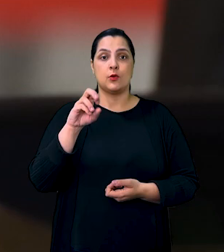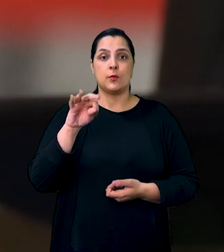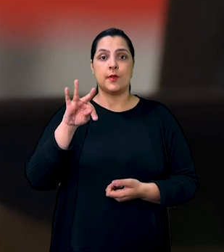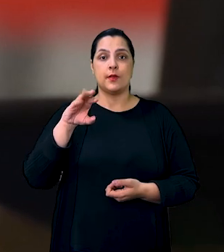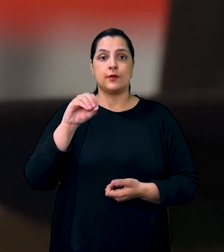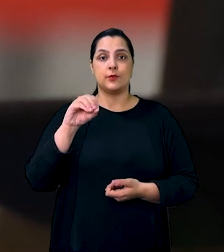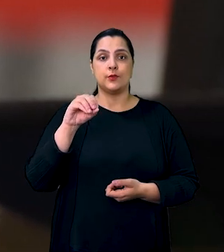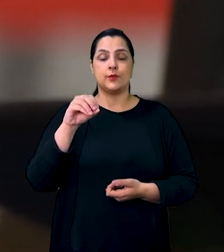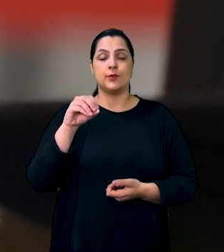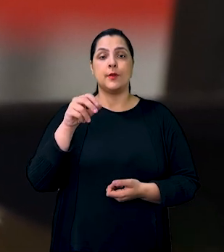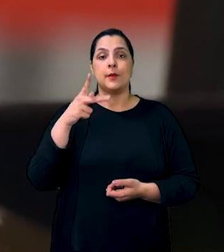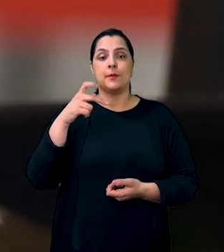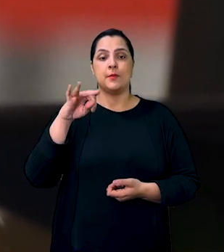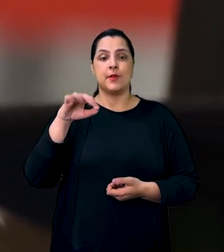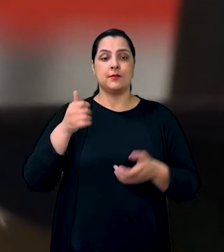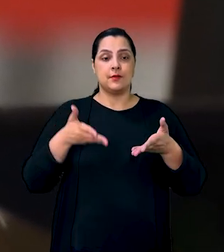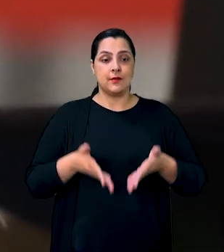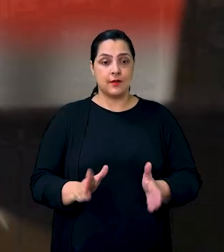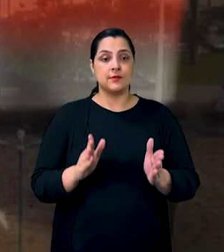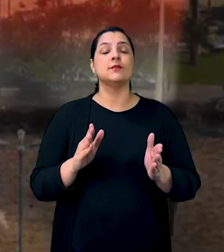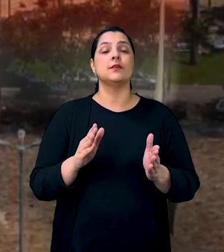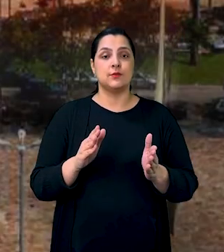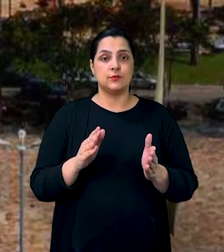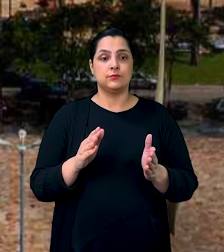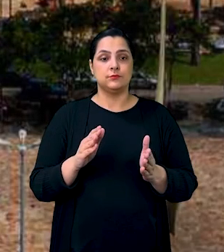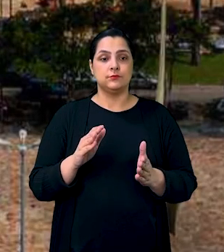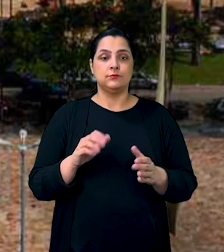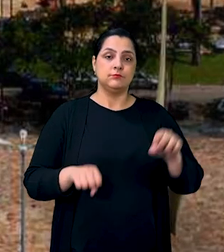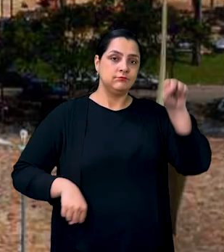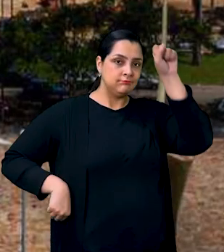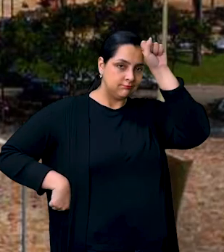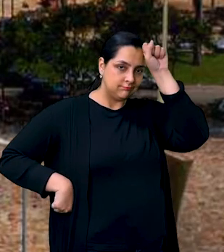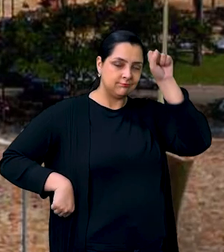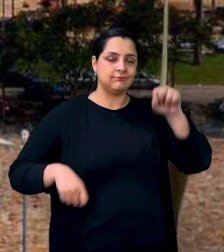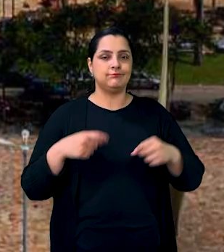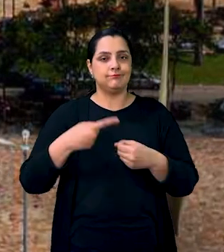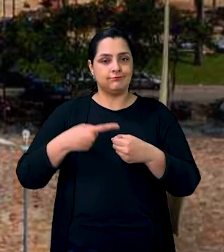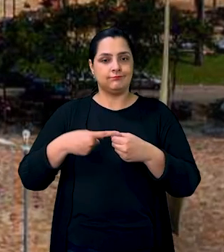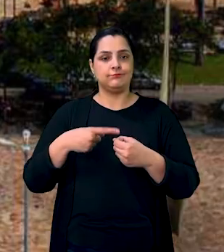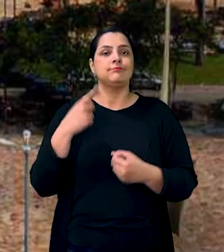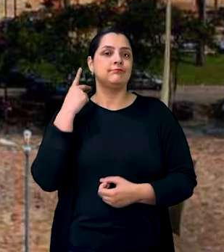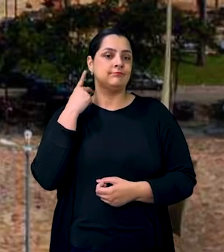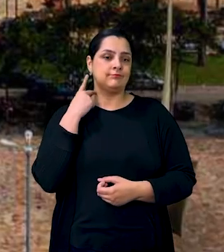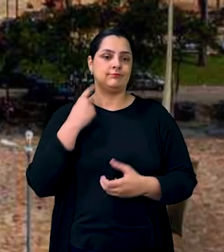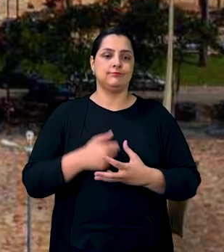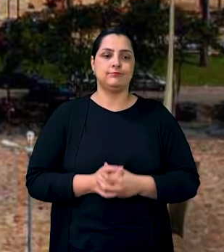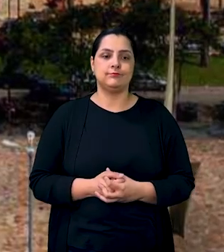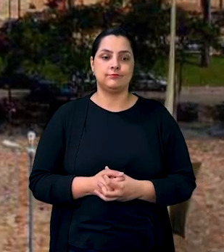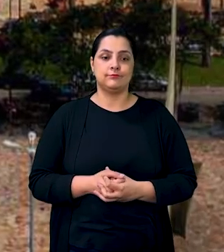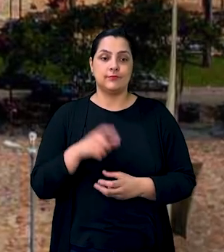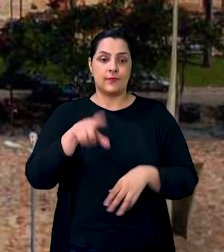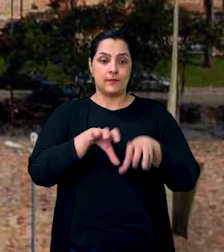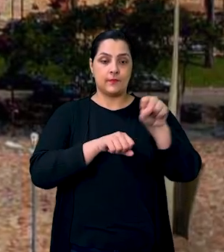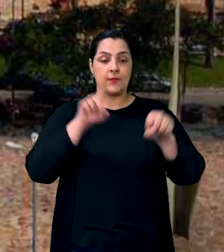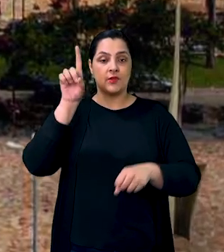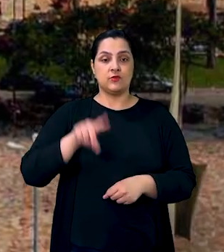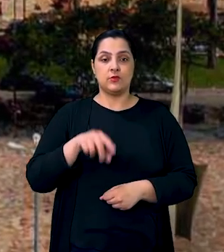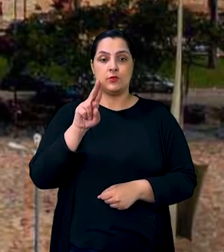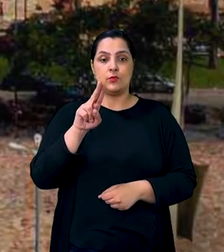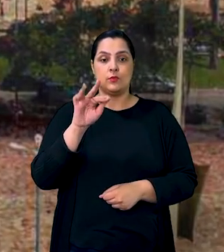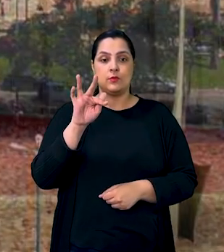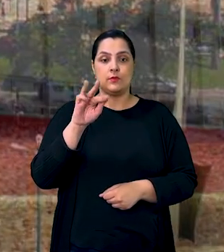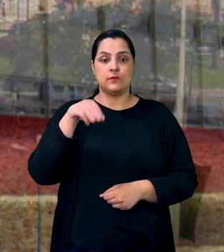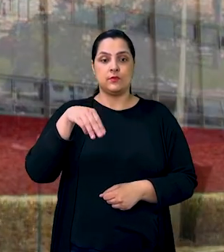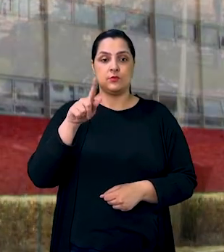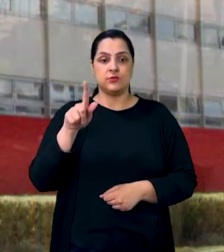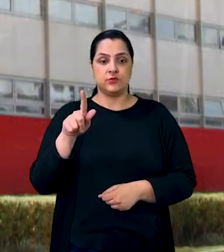José Roberto Freire Pimenta nasceu em São Sebastião do Paraíso, Minas Gerais. É bacharel em Direito pela Universidade Federal de Minas Gerais,